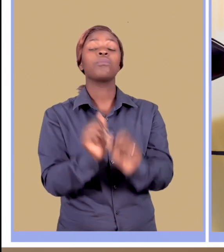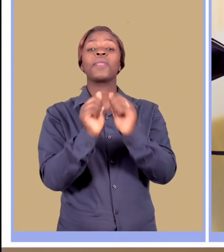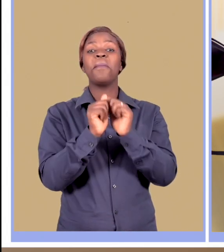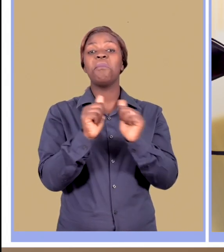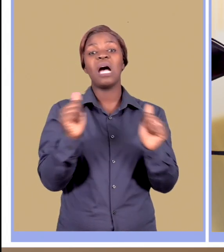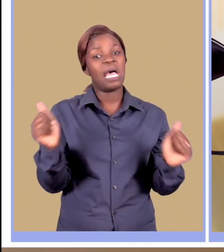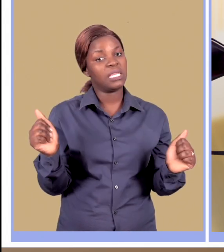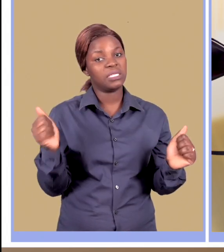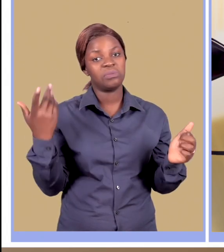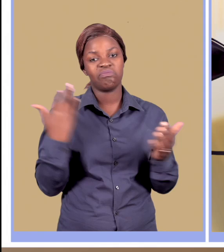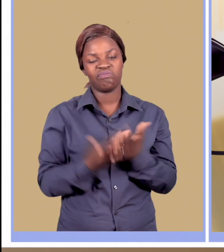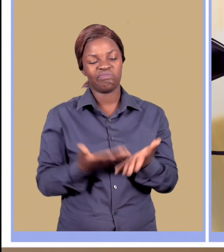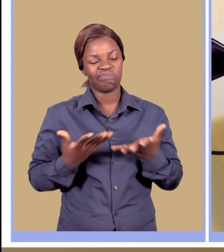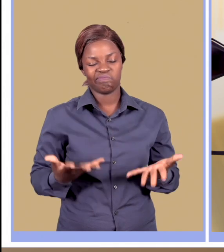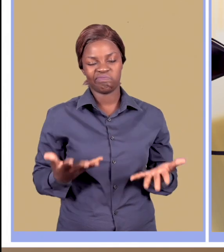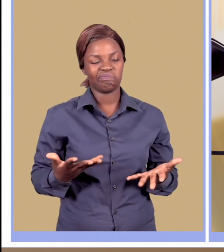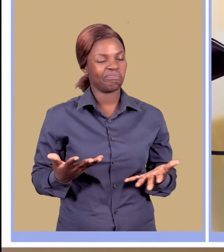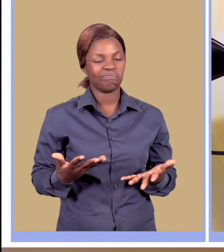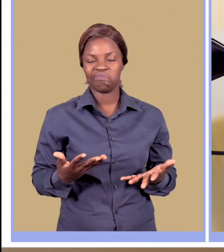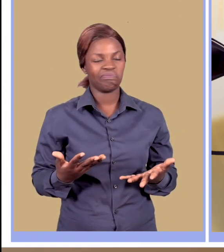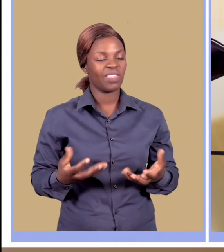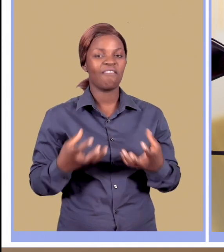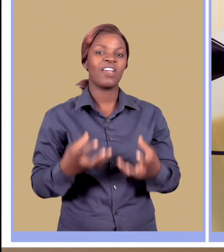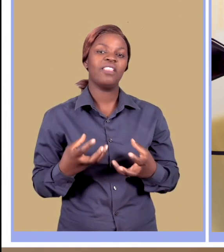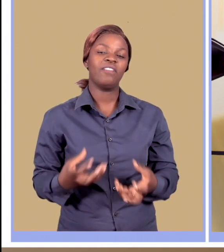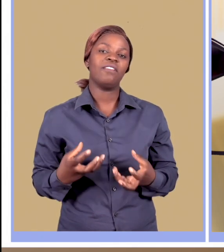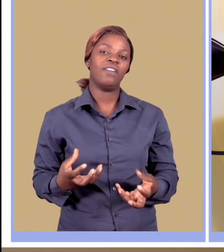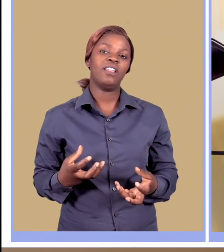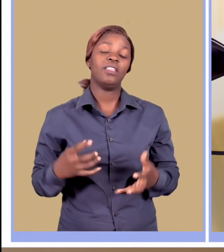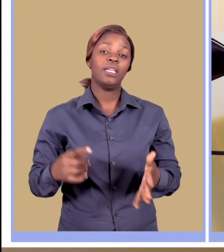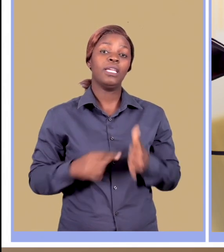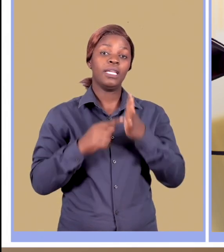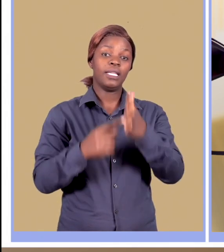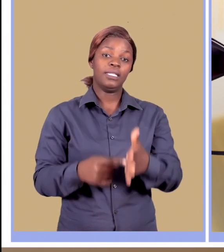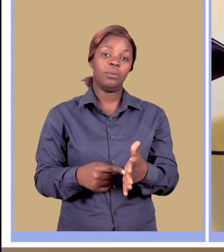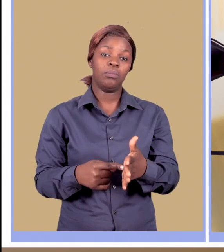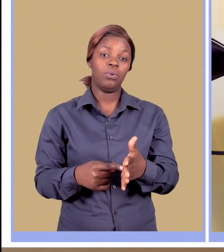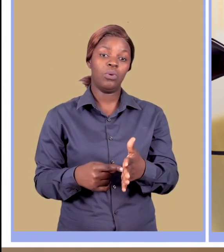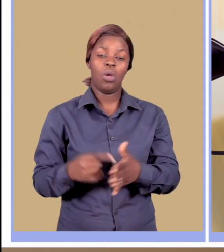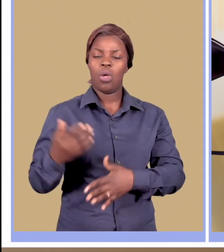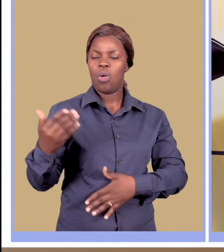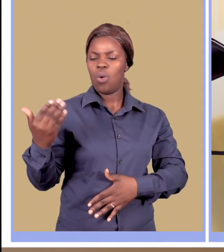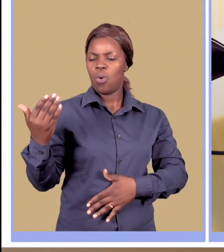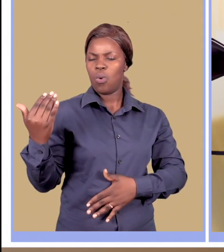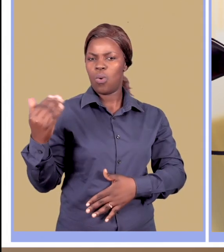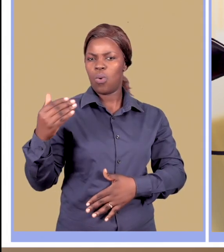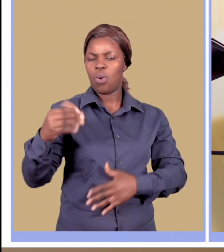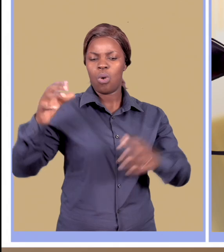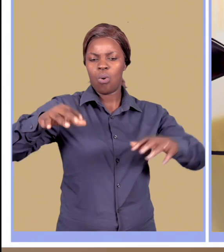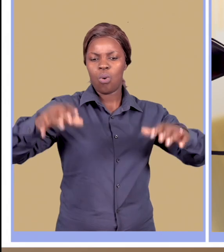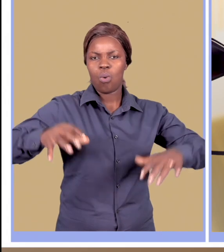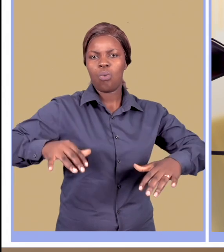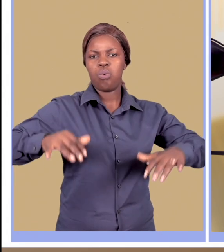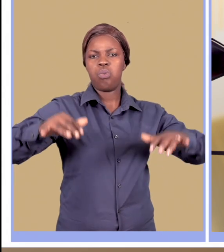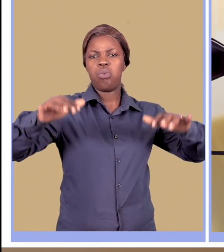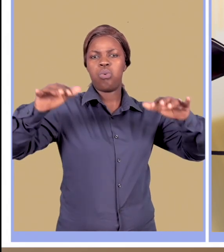Infelizmente, ainda temos muito a desejar. Poderia citar o caso dos últimos